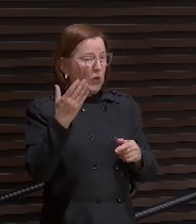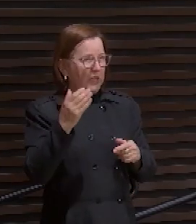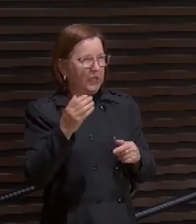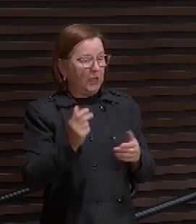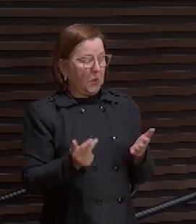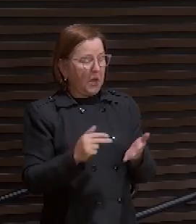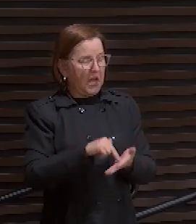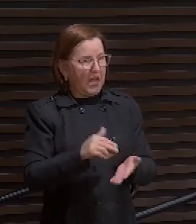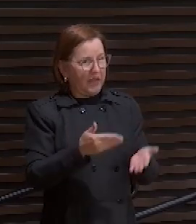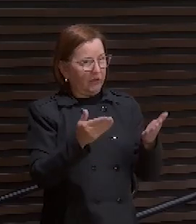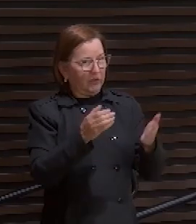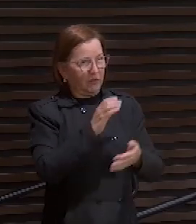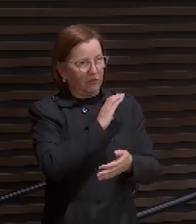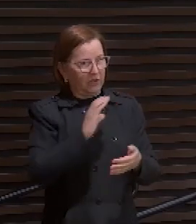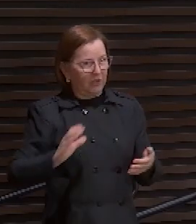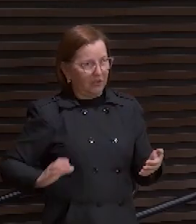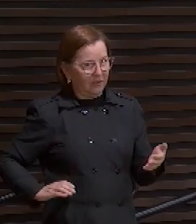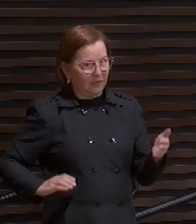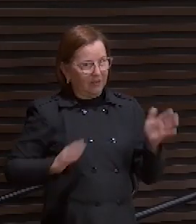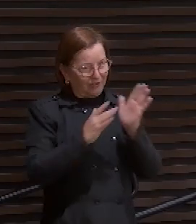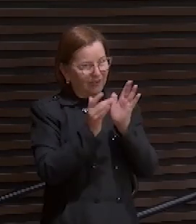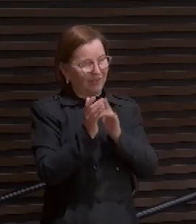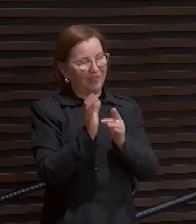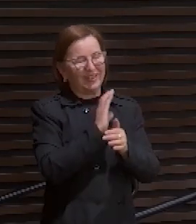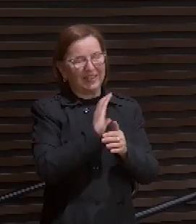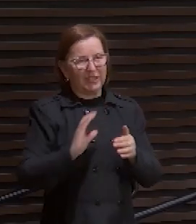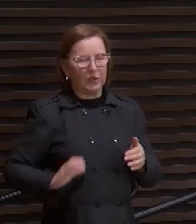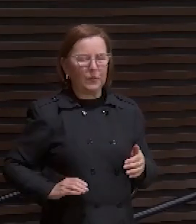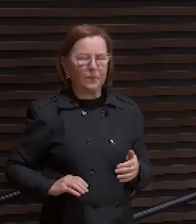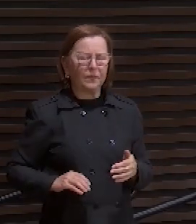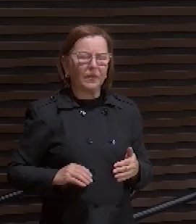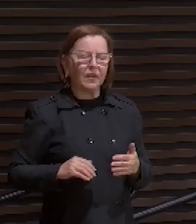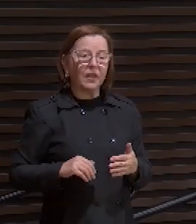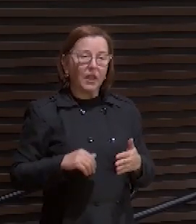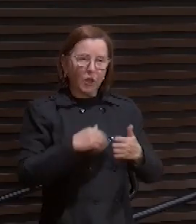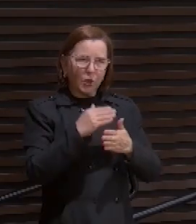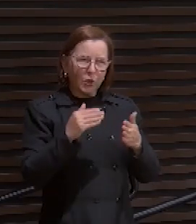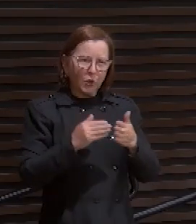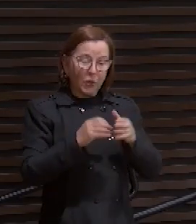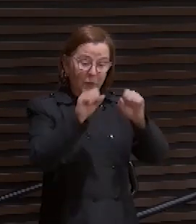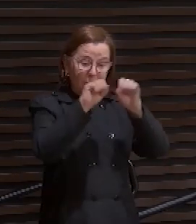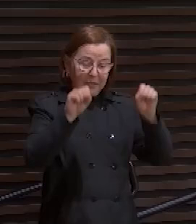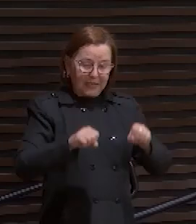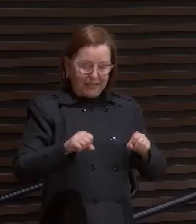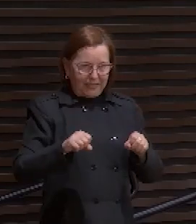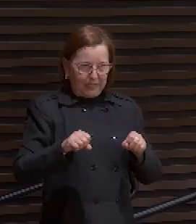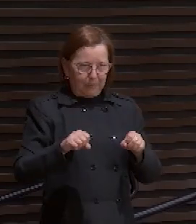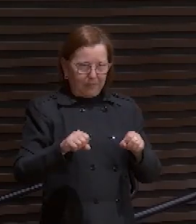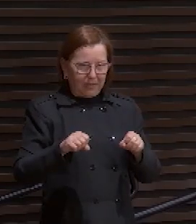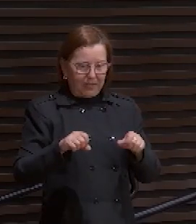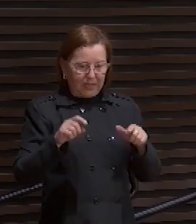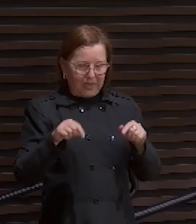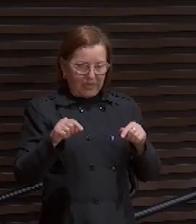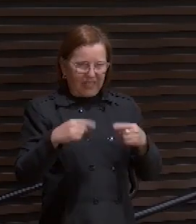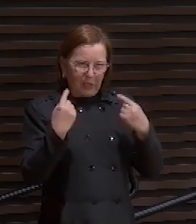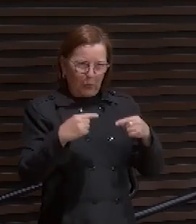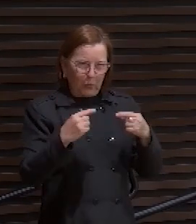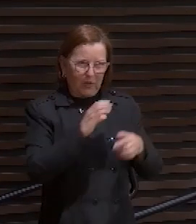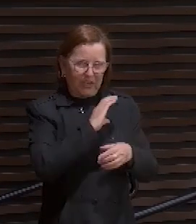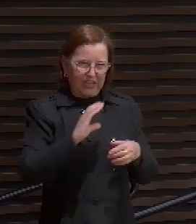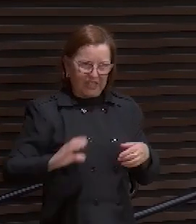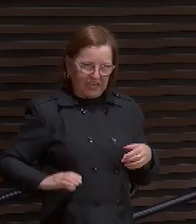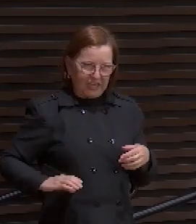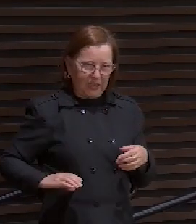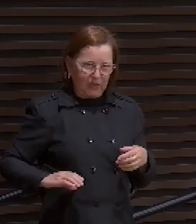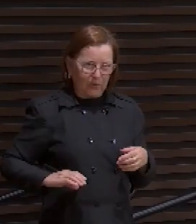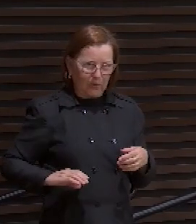mundo anticristo tenta negar que o sangue do Senhor Jesus ficou aqui na terra como